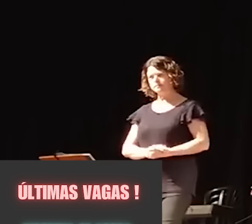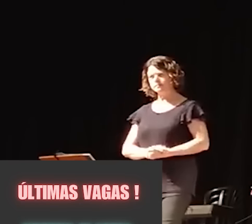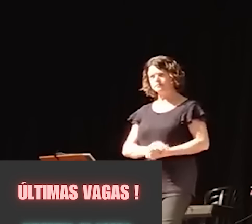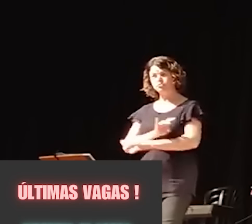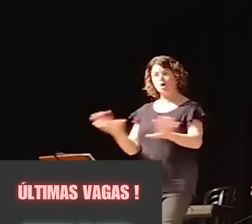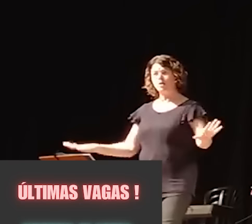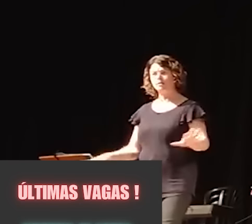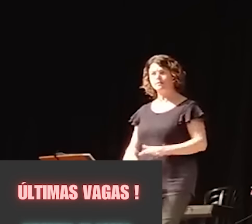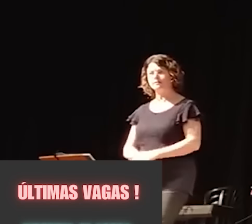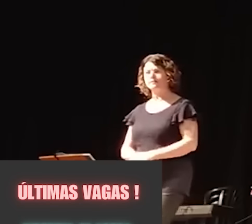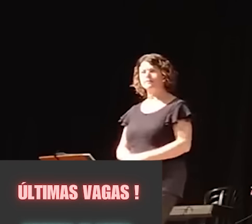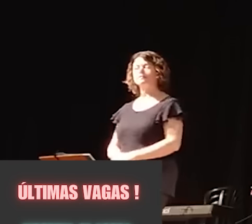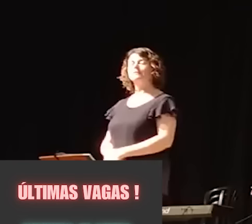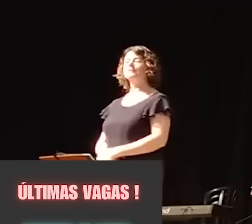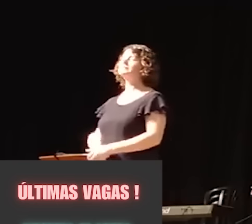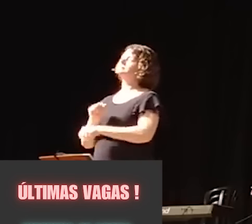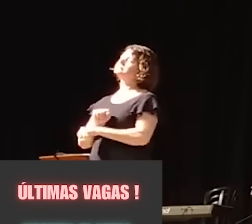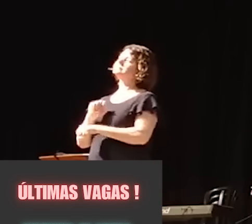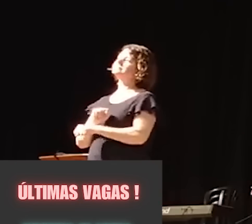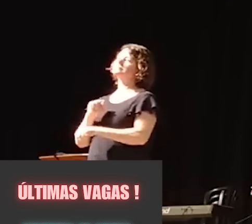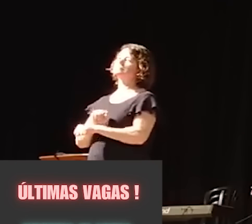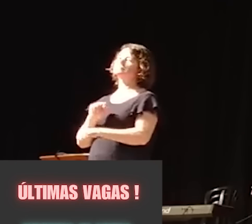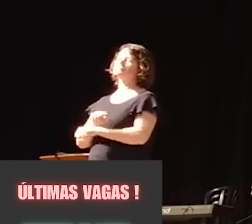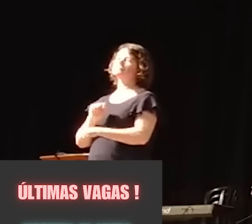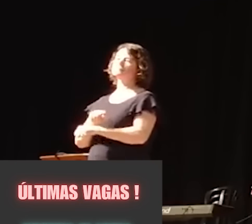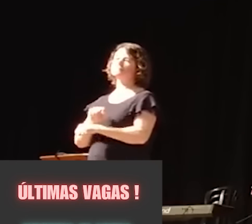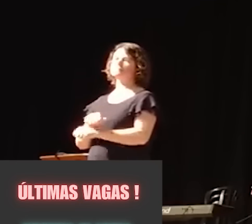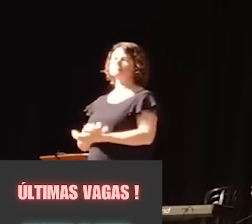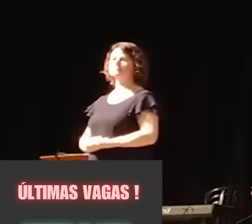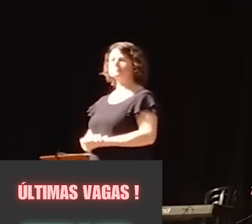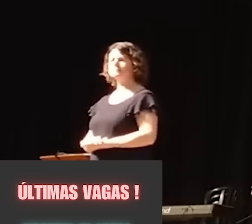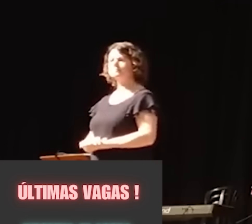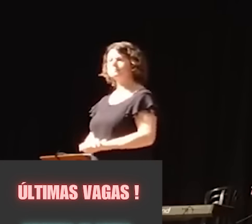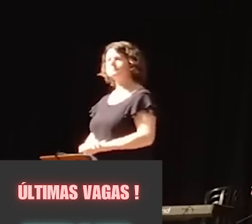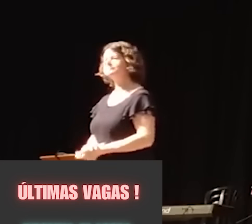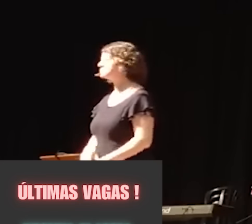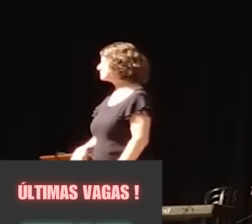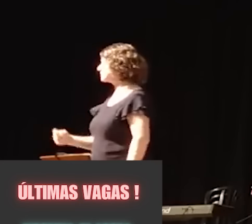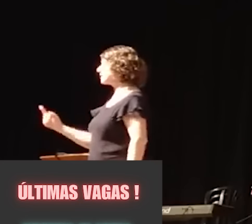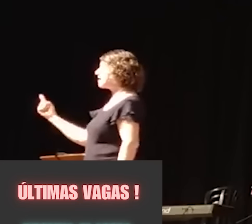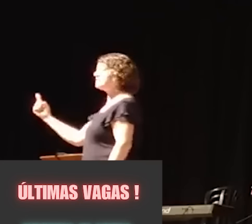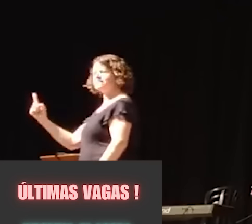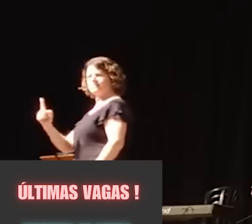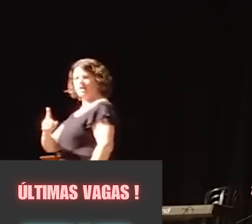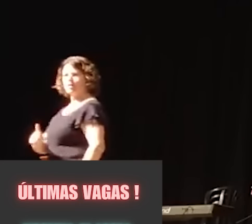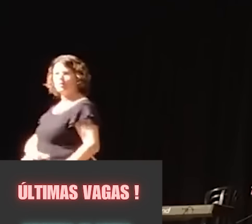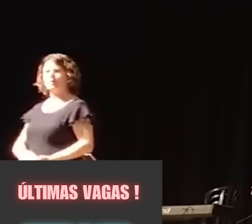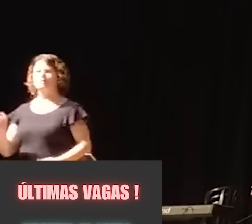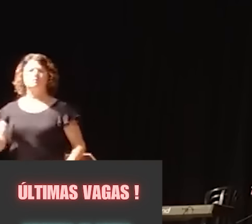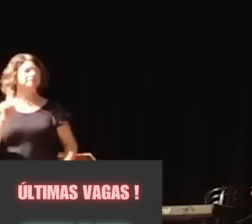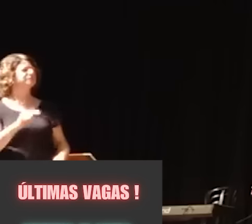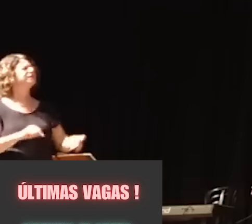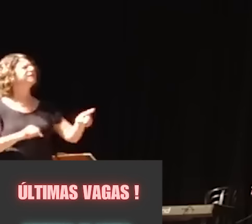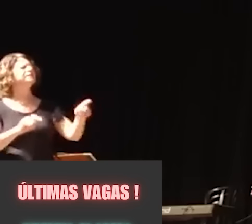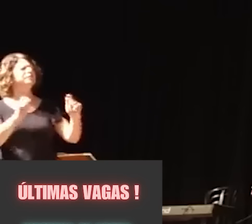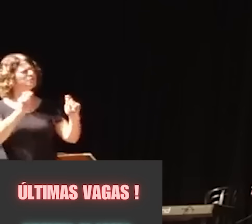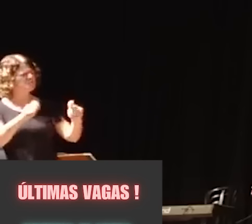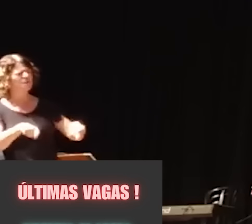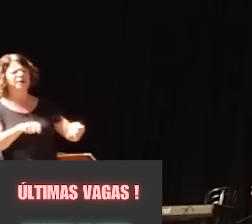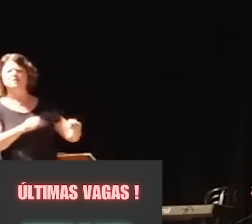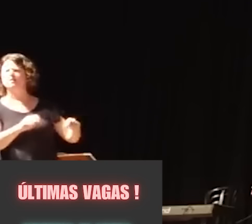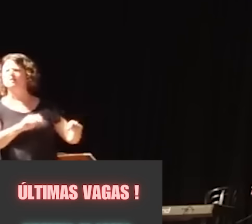lá S aqui Assistente você não pode endossar pela outra empresa GO ou azul ou